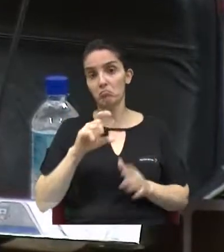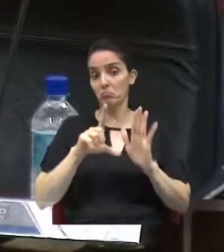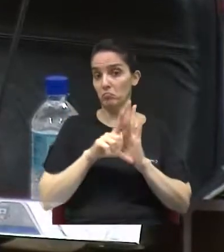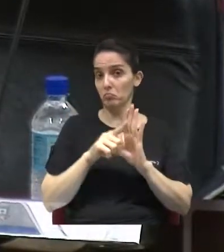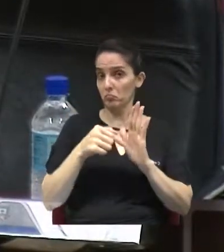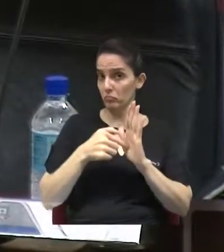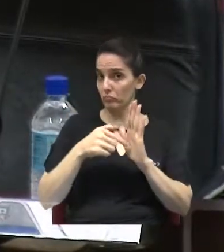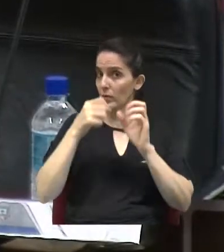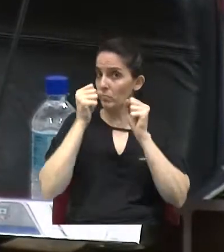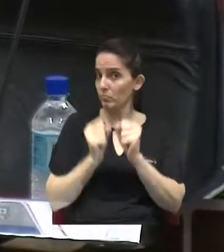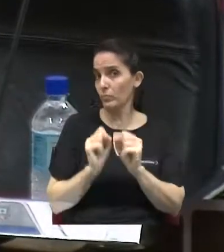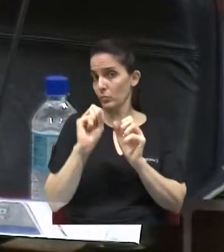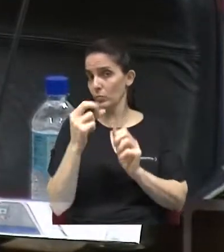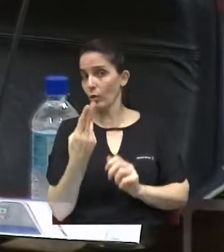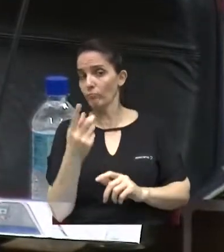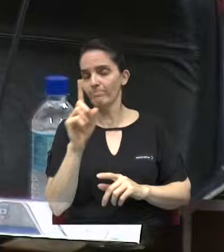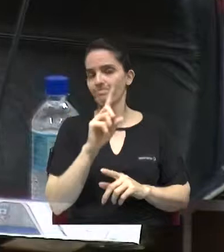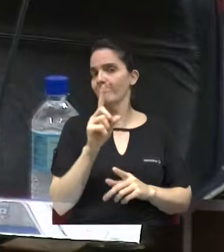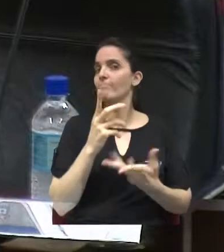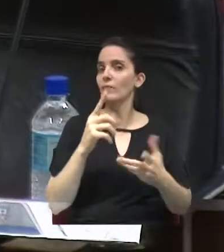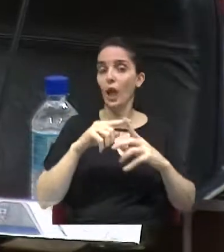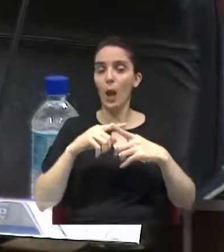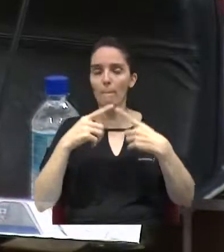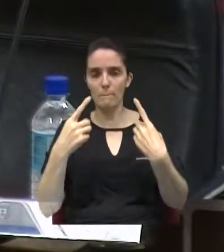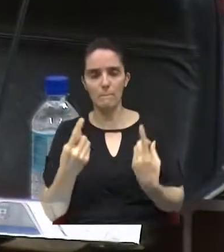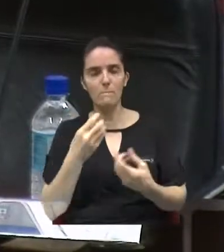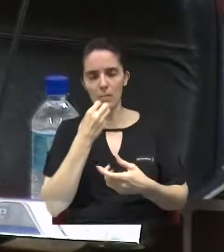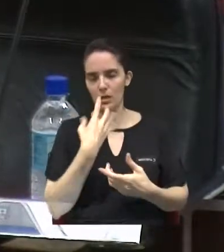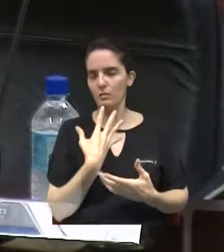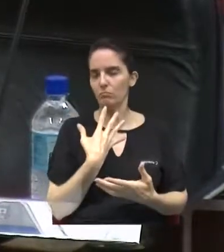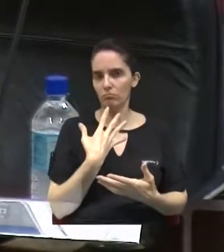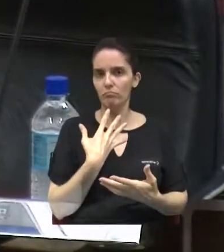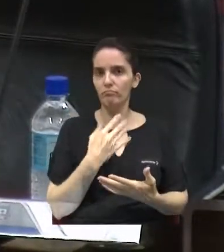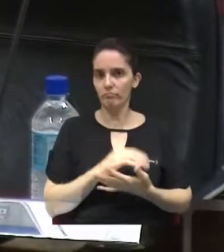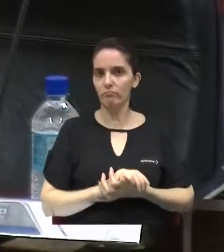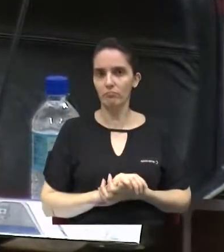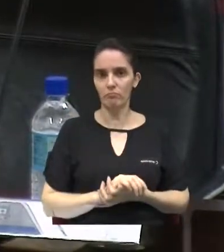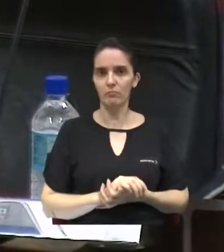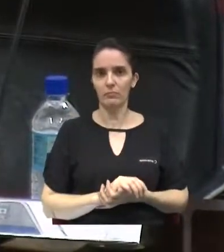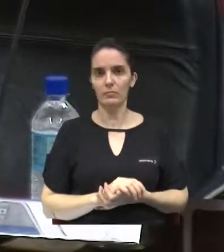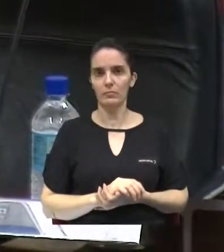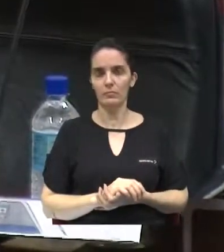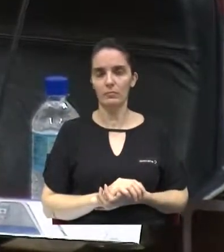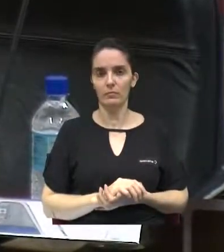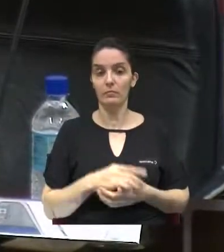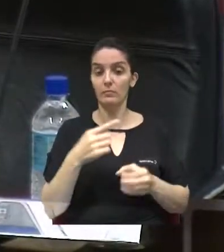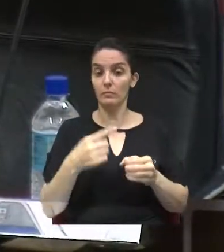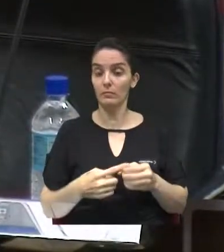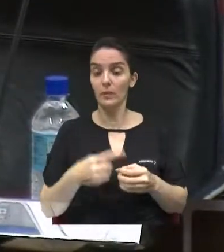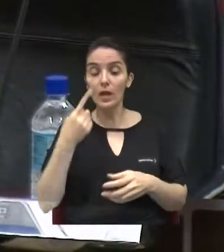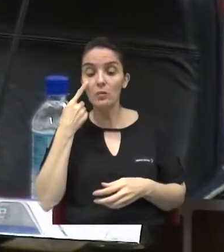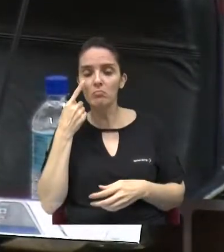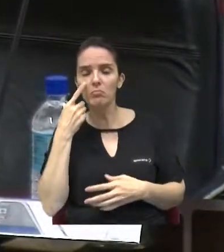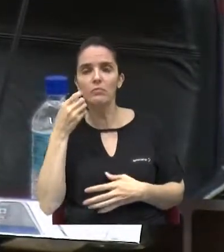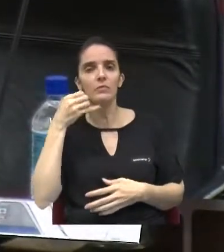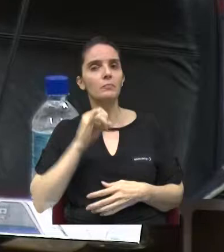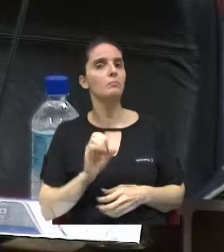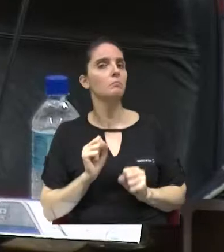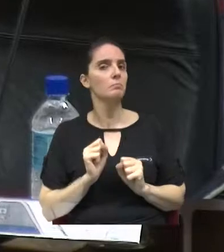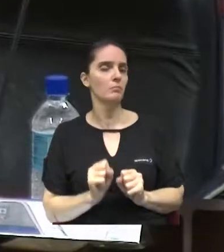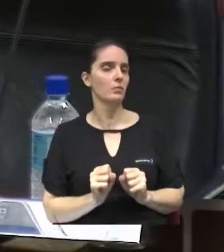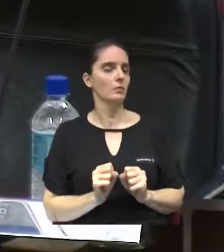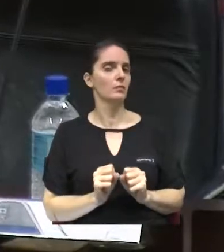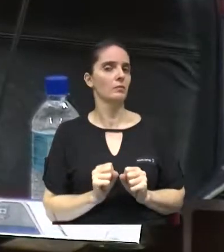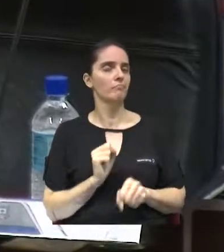se isso pode ou não, mas é uma boa sugestão e o município poderia olhar e vamos aguardar